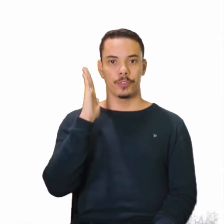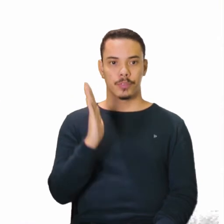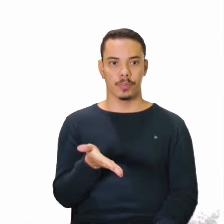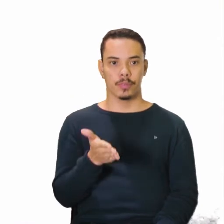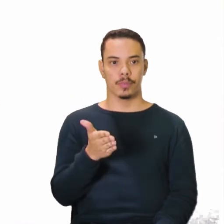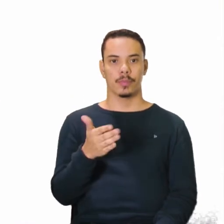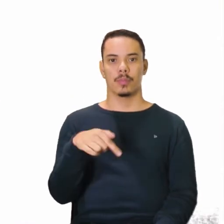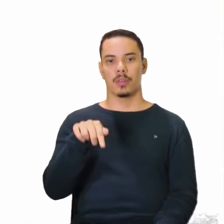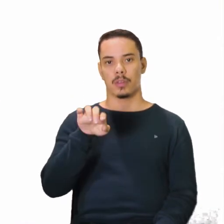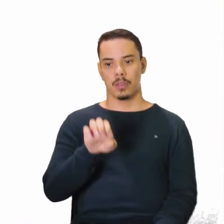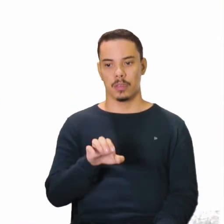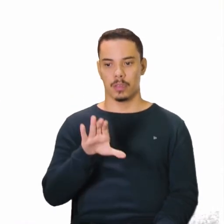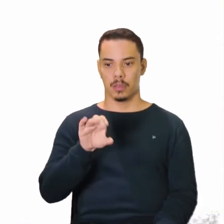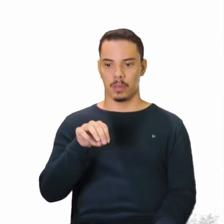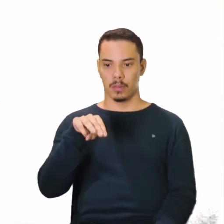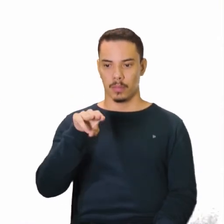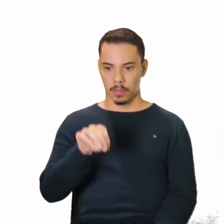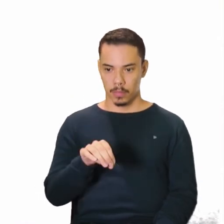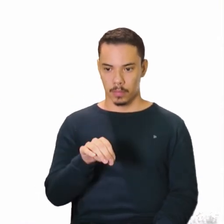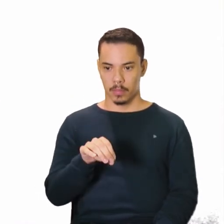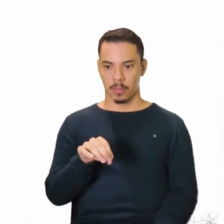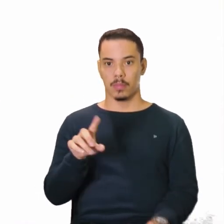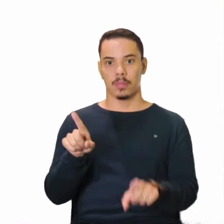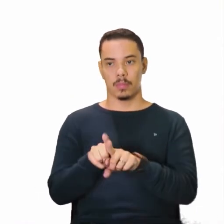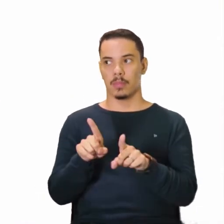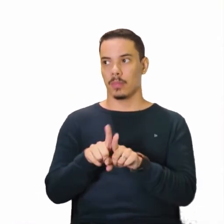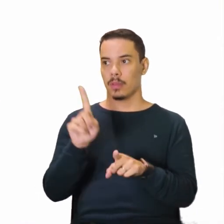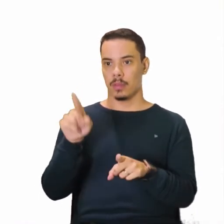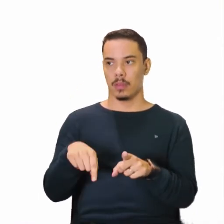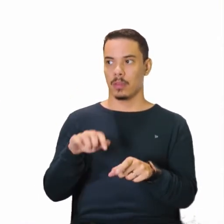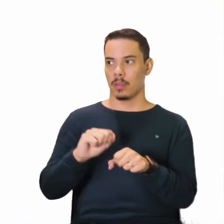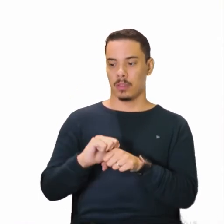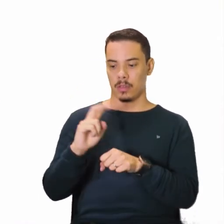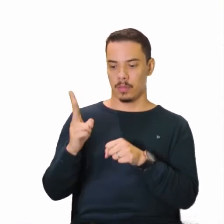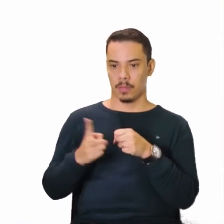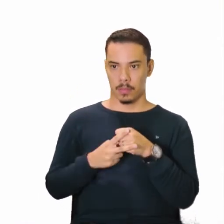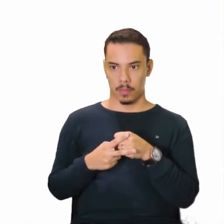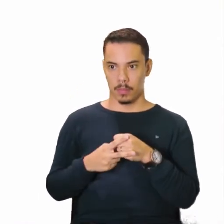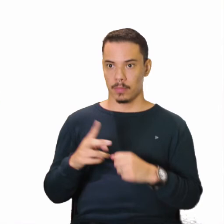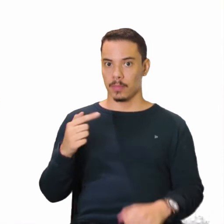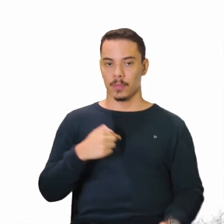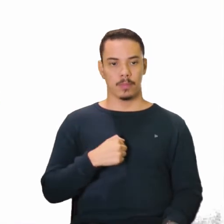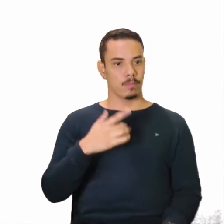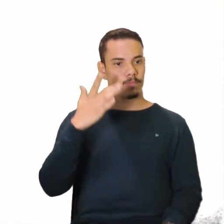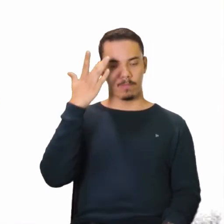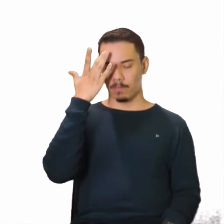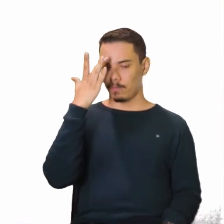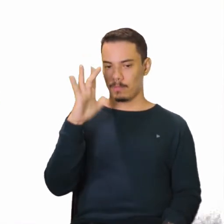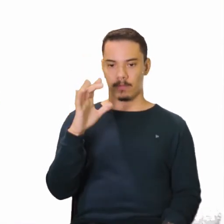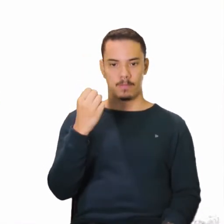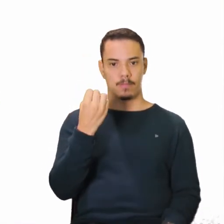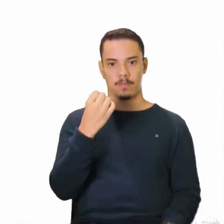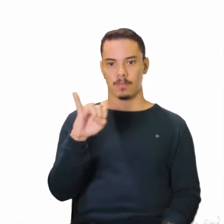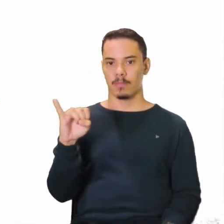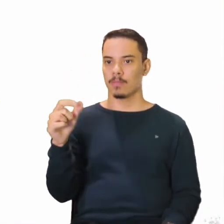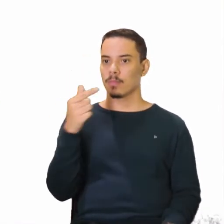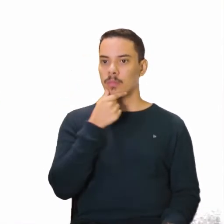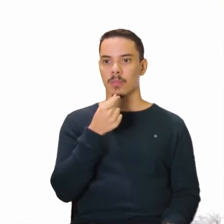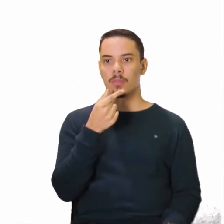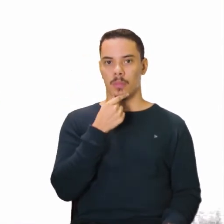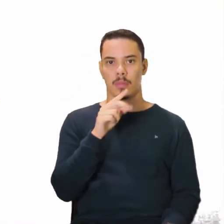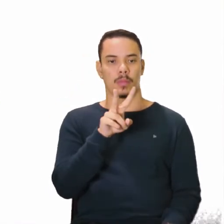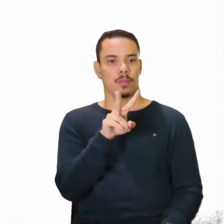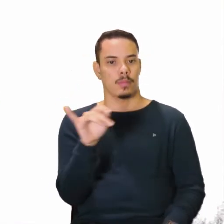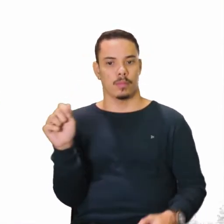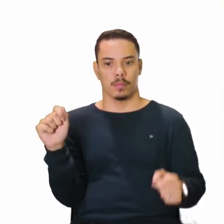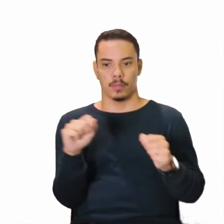que, como, embora, ser, é uma conjunção adverbial. Eu não sei se o rapaz